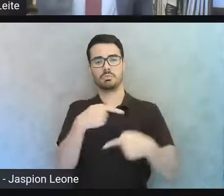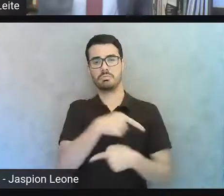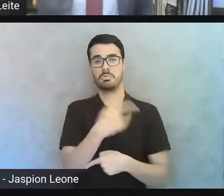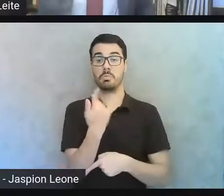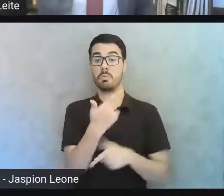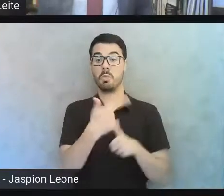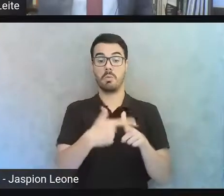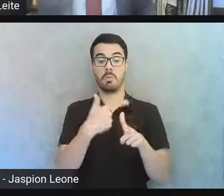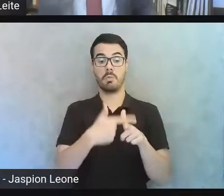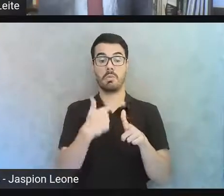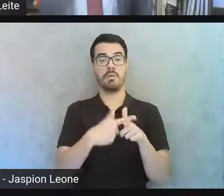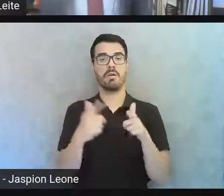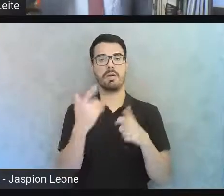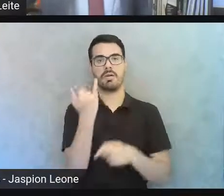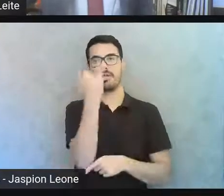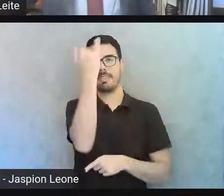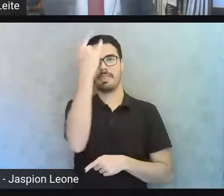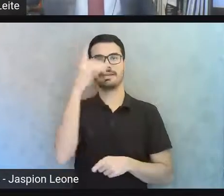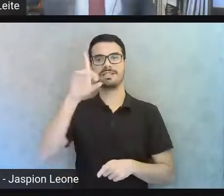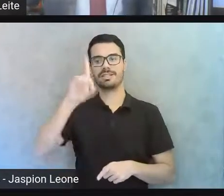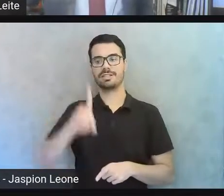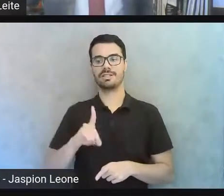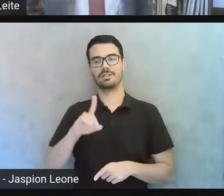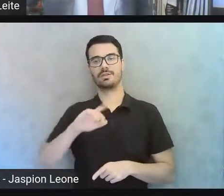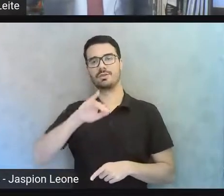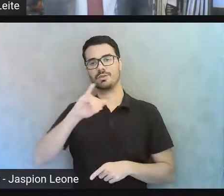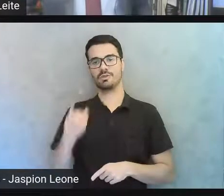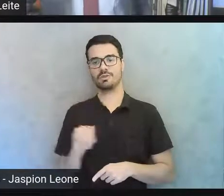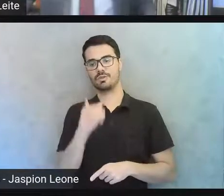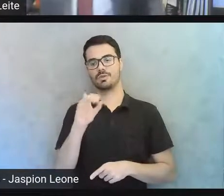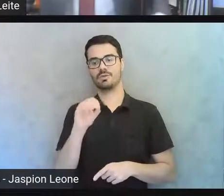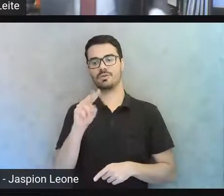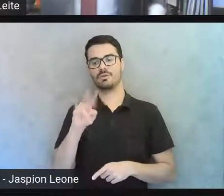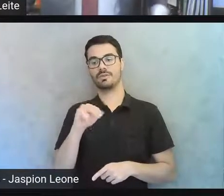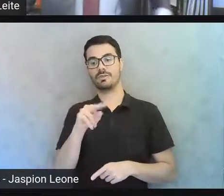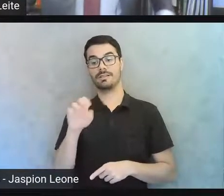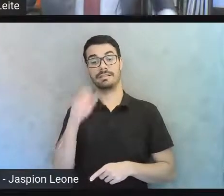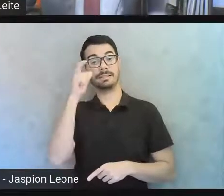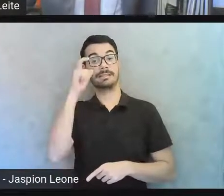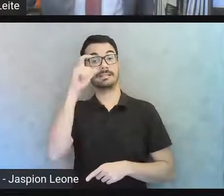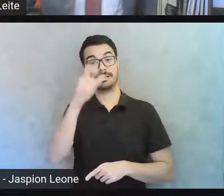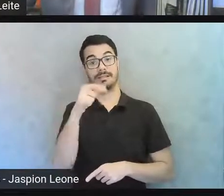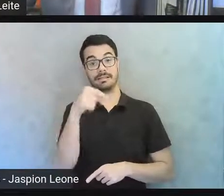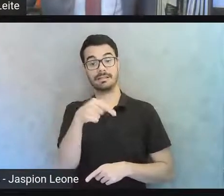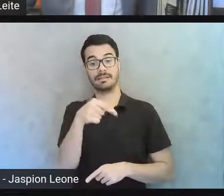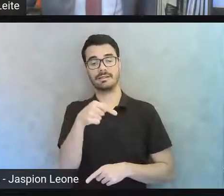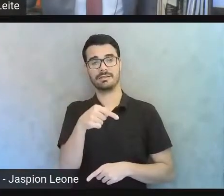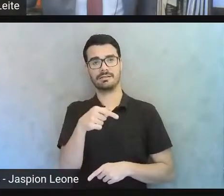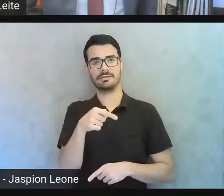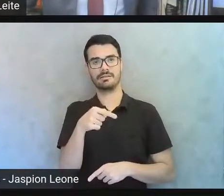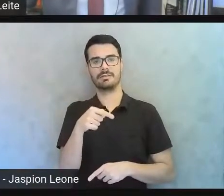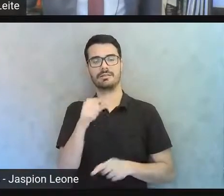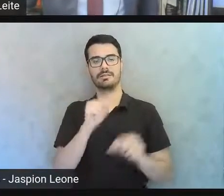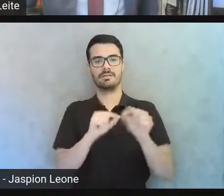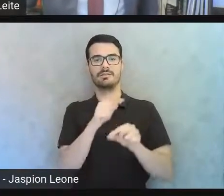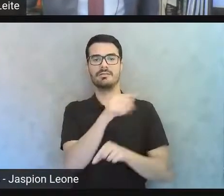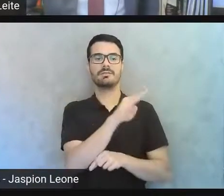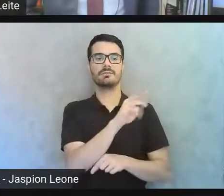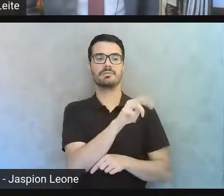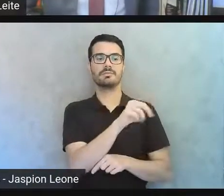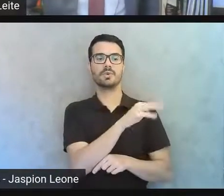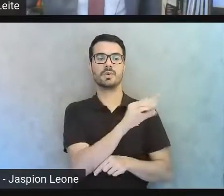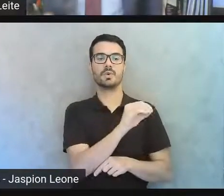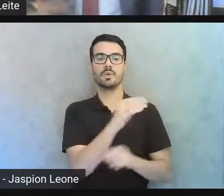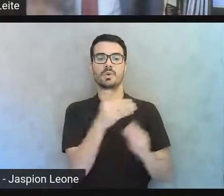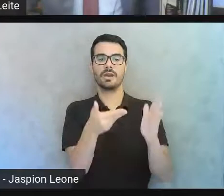trazidos são importantíssimos. A nossa diretora Juliana Werneck dizendo que é muito interessante essa colocação feita pelo